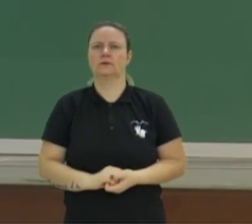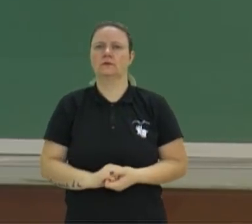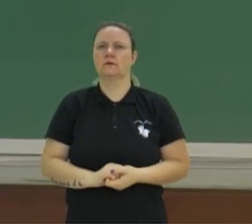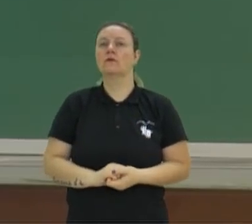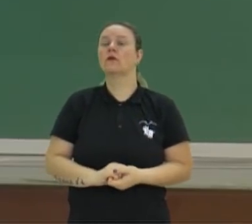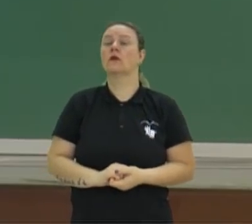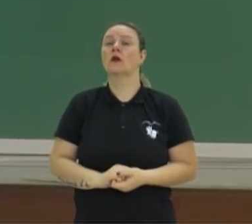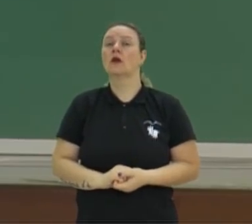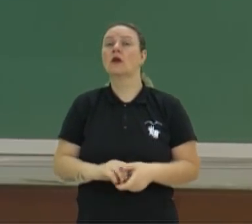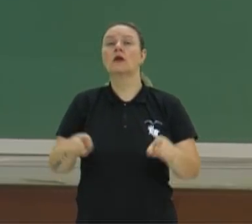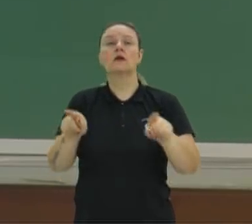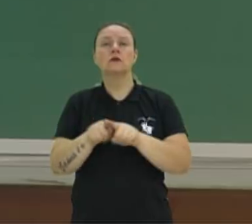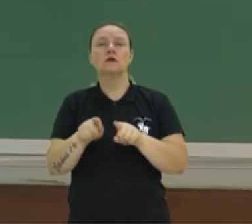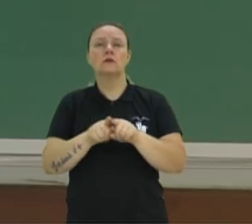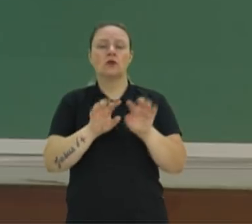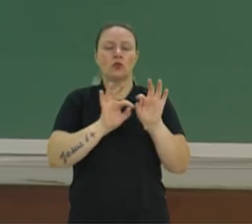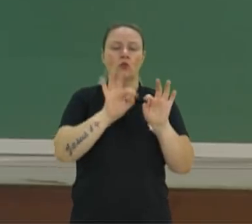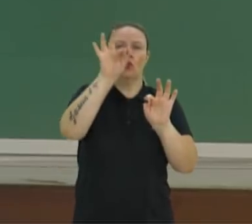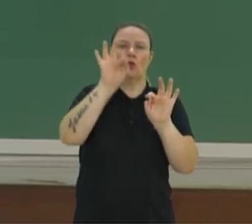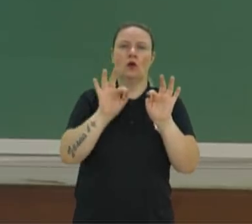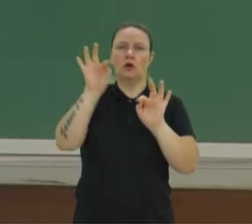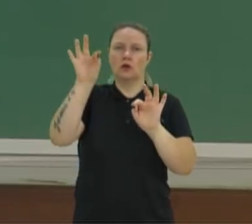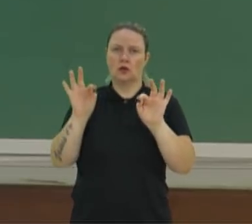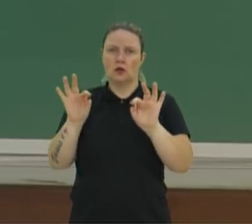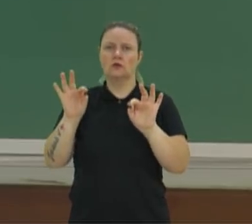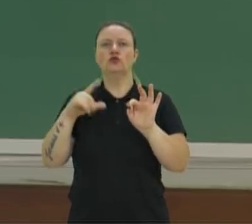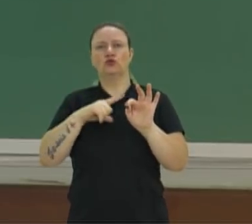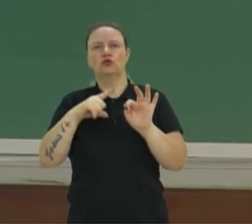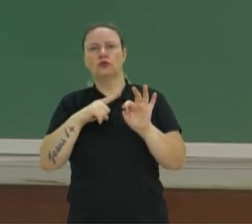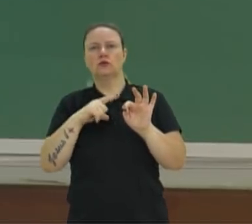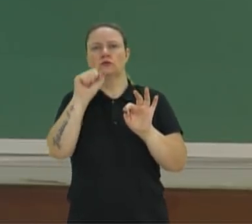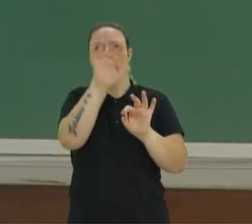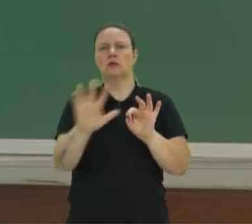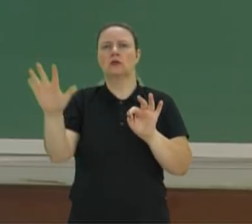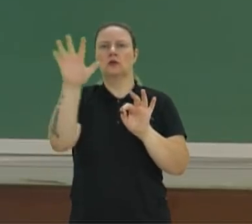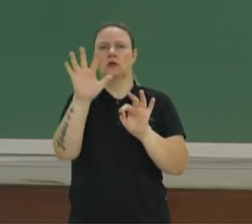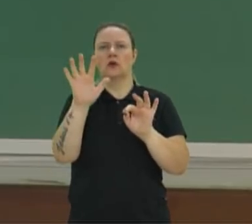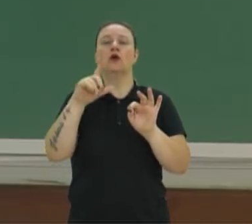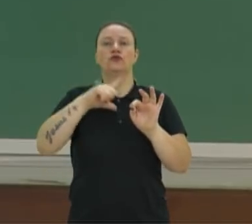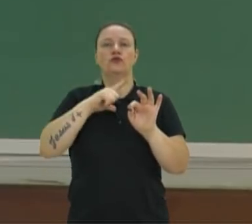E elementos gráficos e não gráficos, linguagem verbal e não verbal.